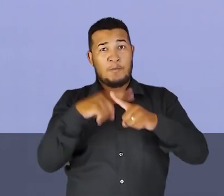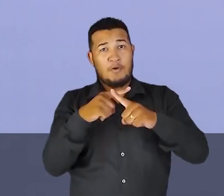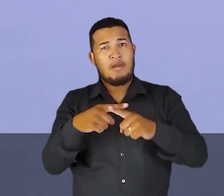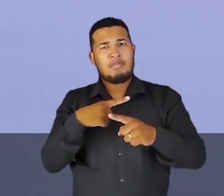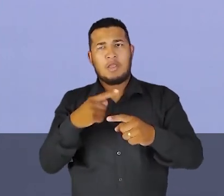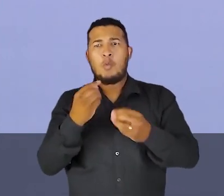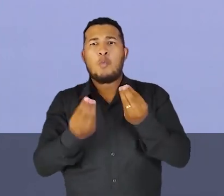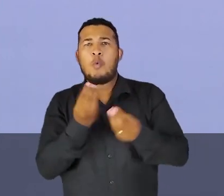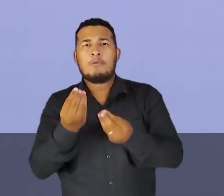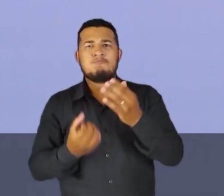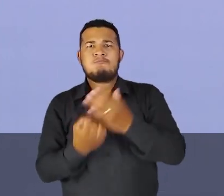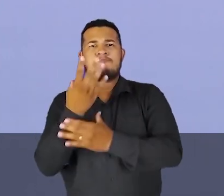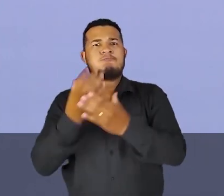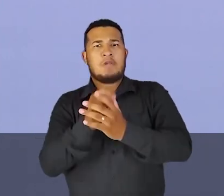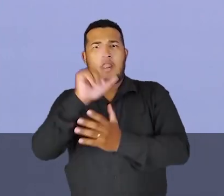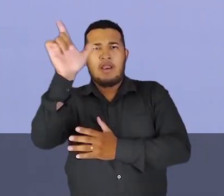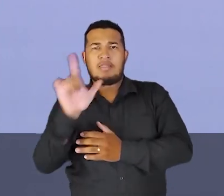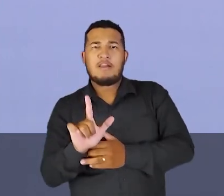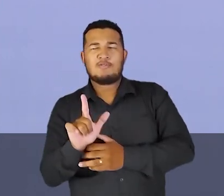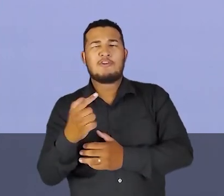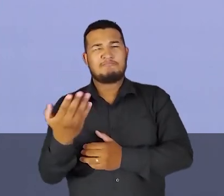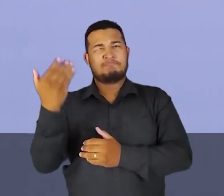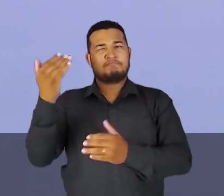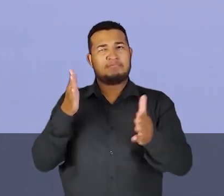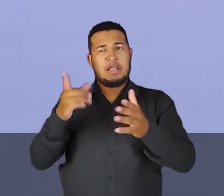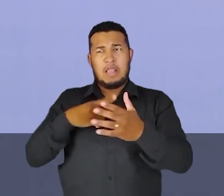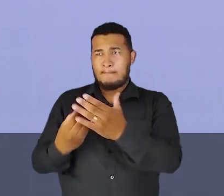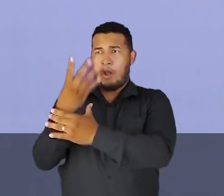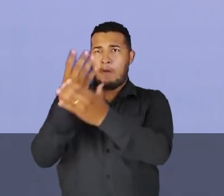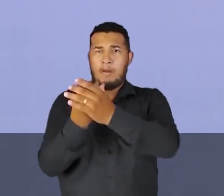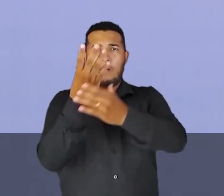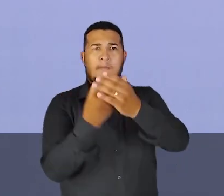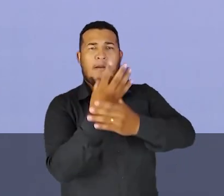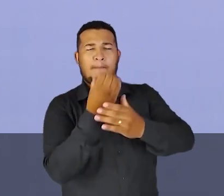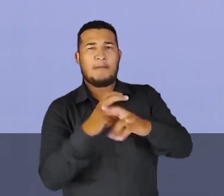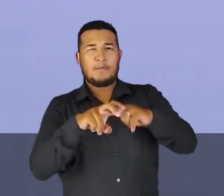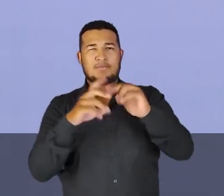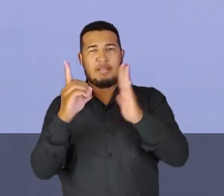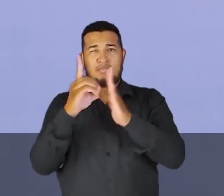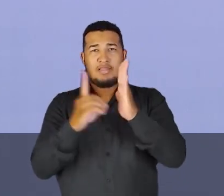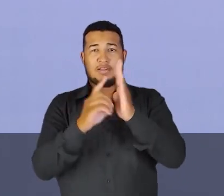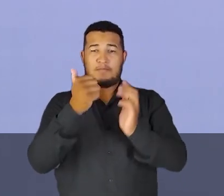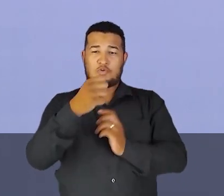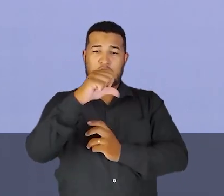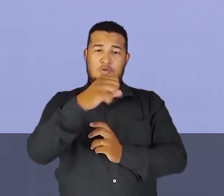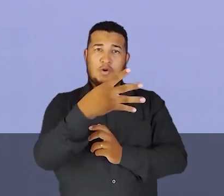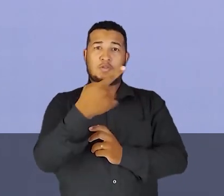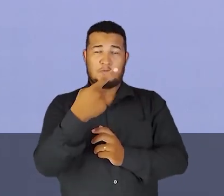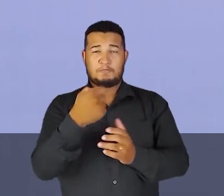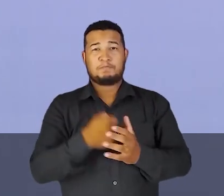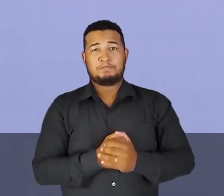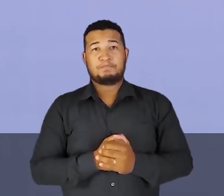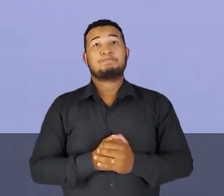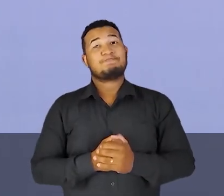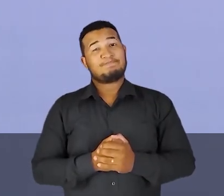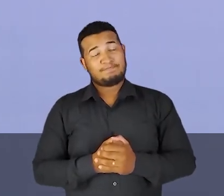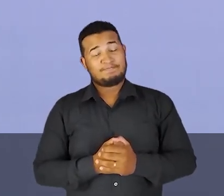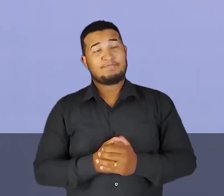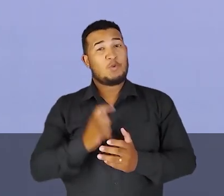movimentou a produção literária na época, né, nessa década de 1941. E o